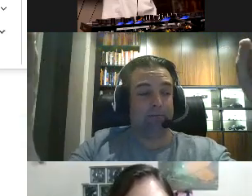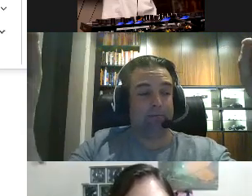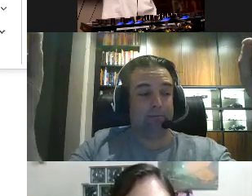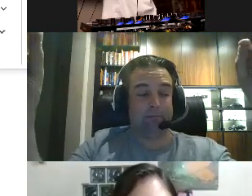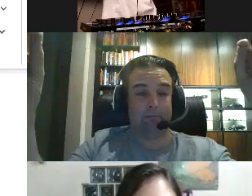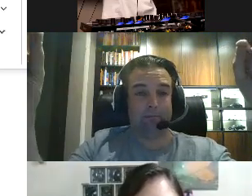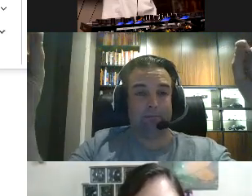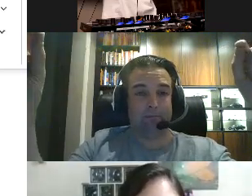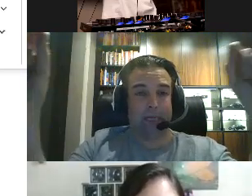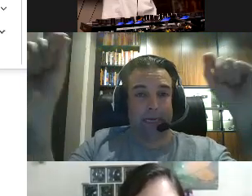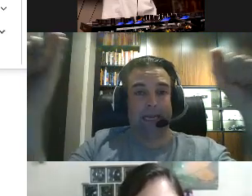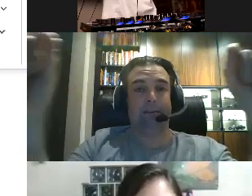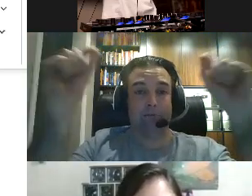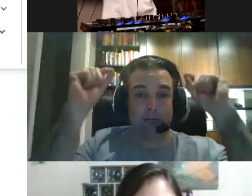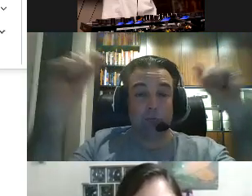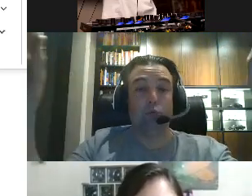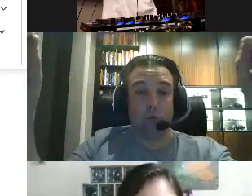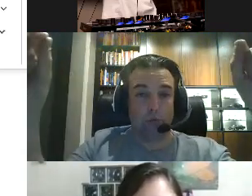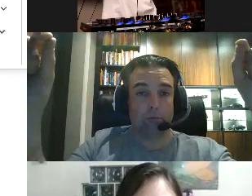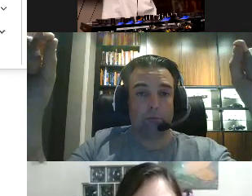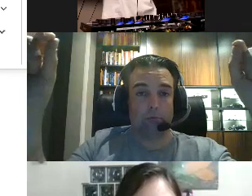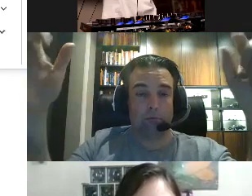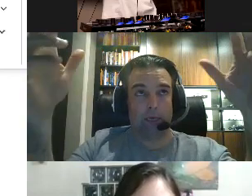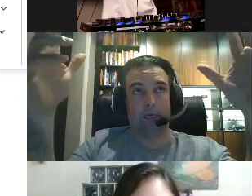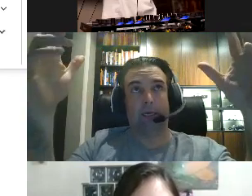vale. Lá isso vale muito.